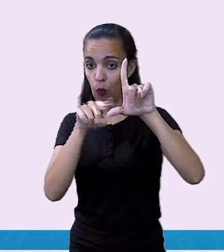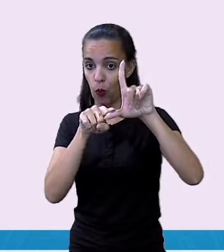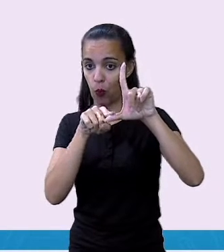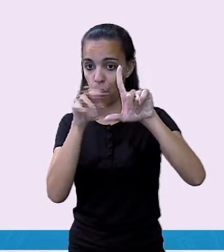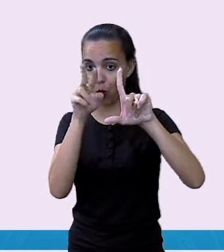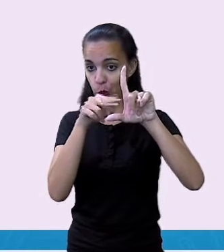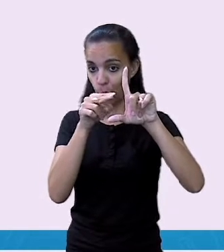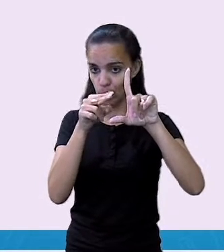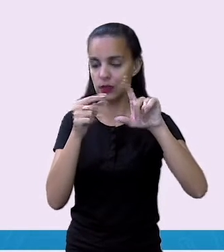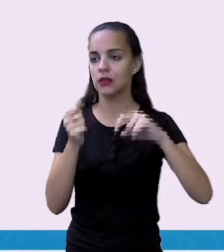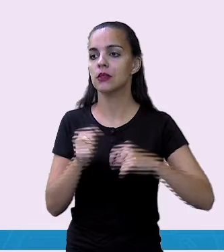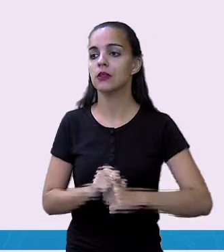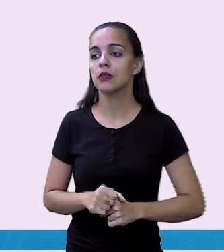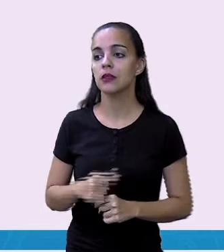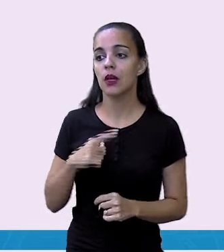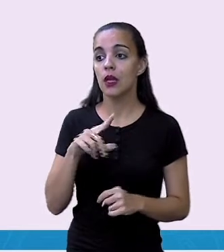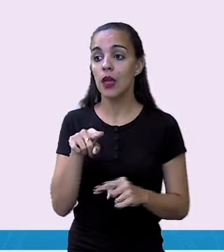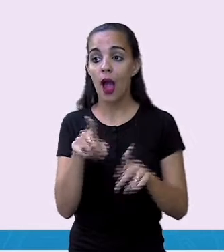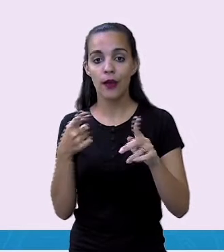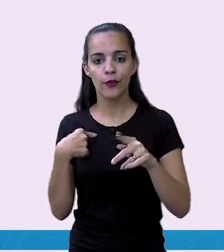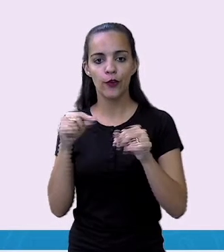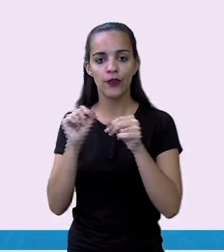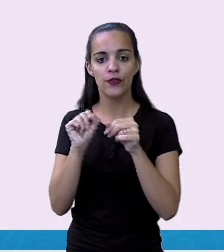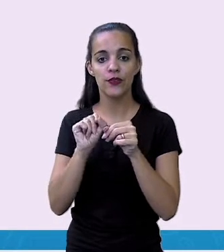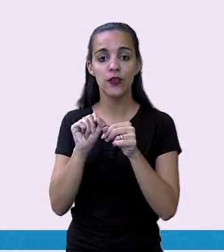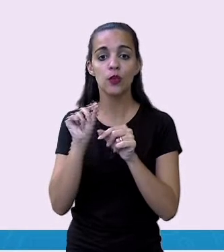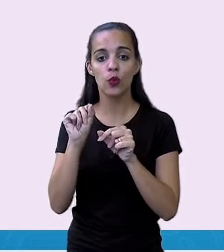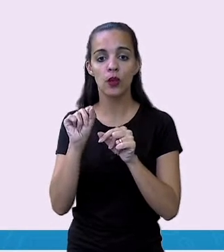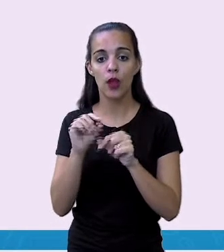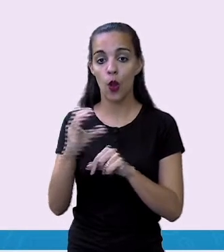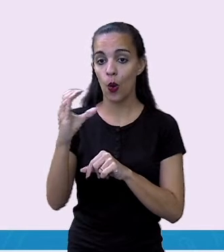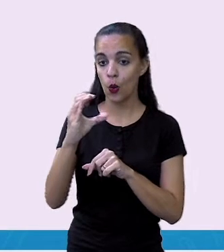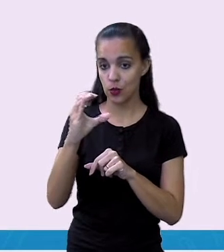a C'. Logo, o triângulo